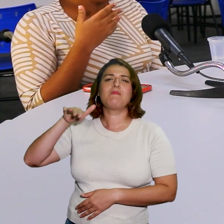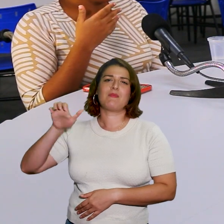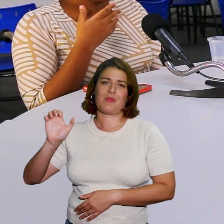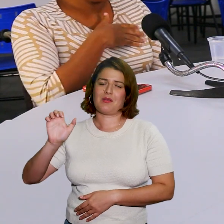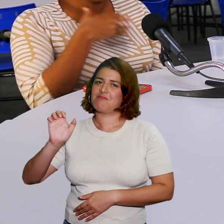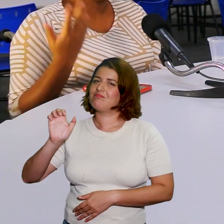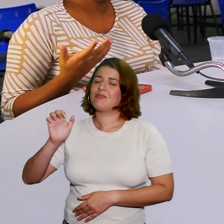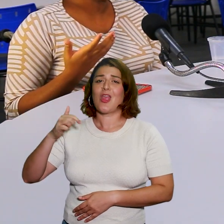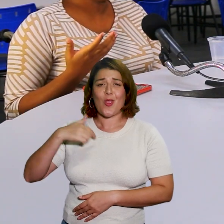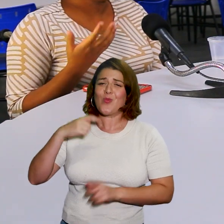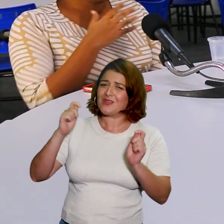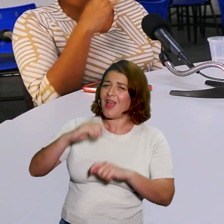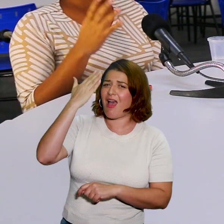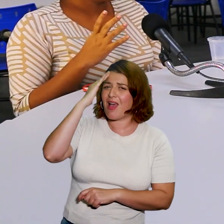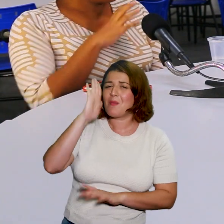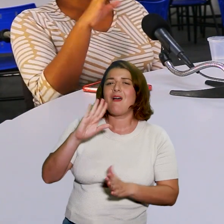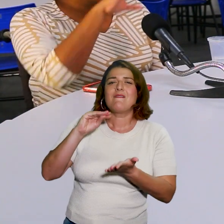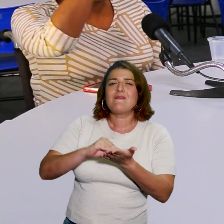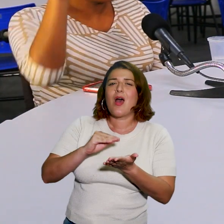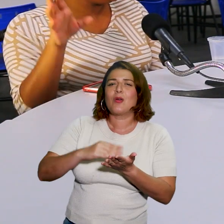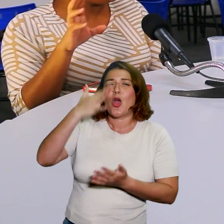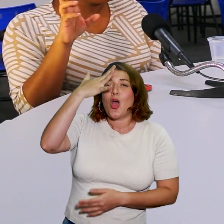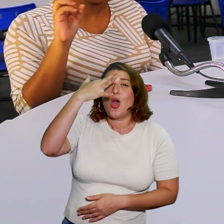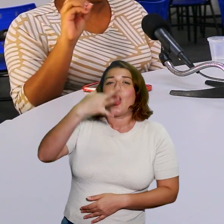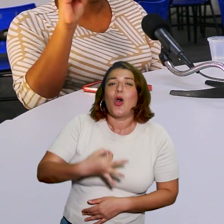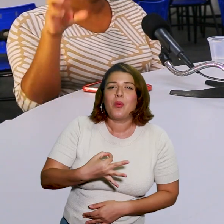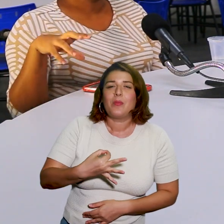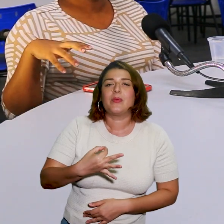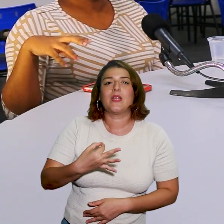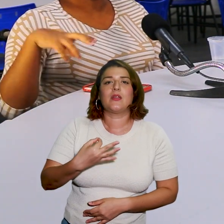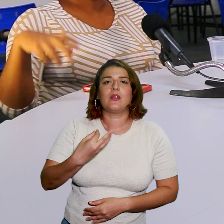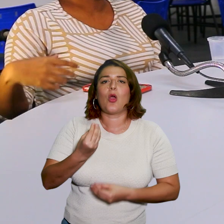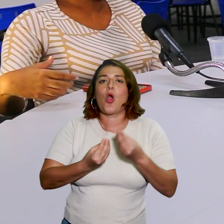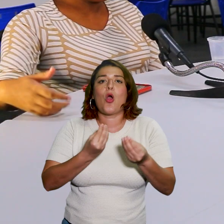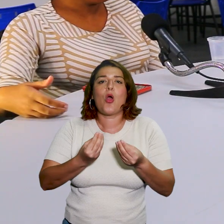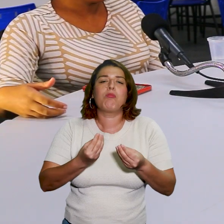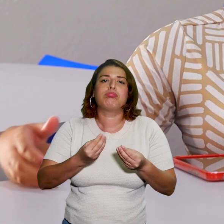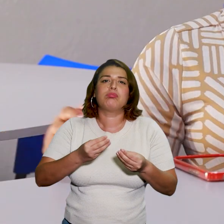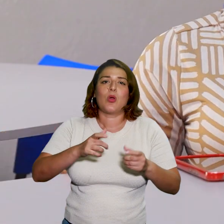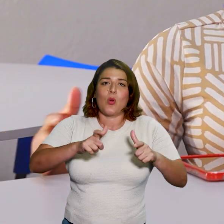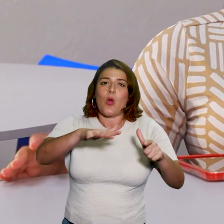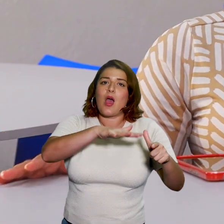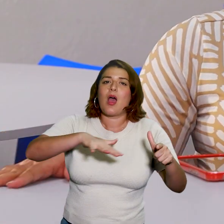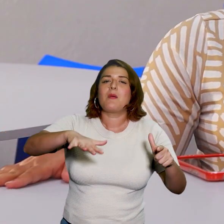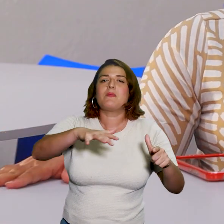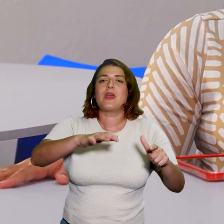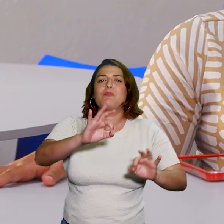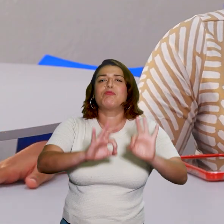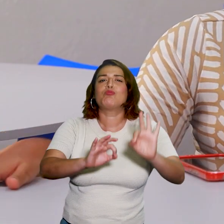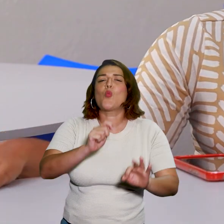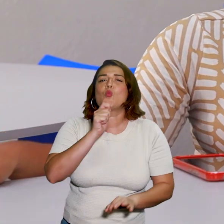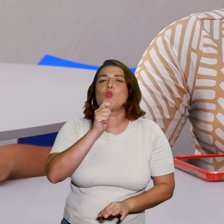eu entendia, mas ainda não compreendia o quanto o mundo ainda não estava preparado para incluir uma pessoa